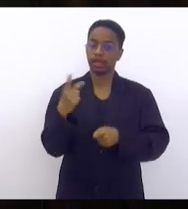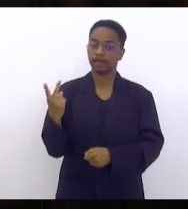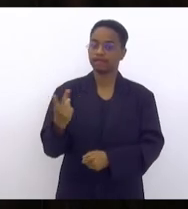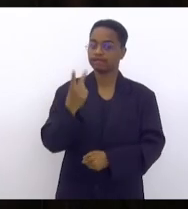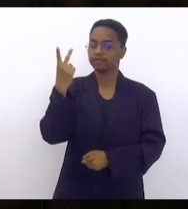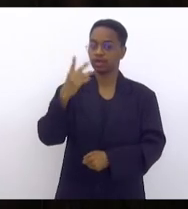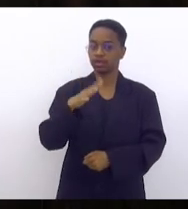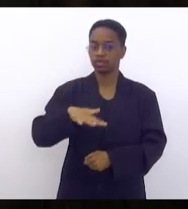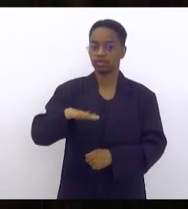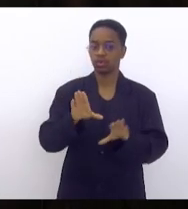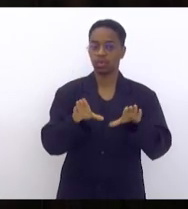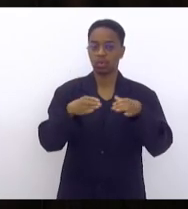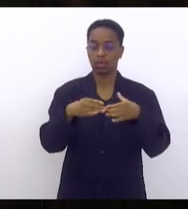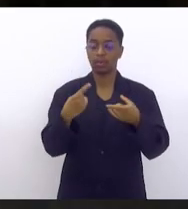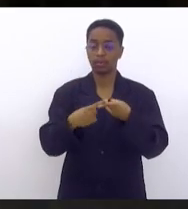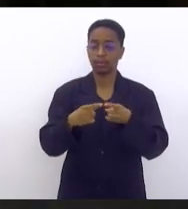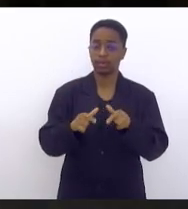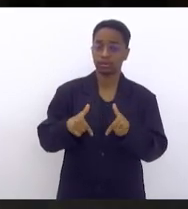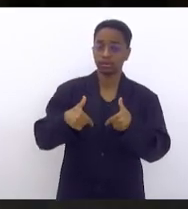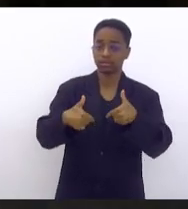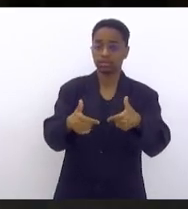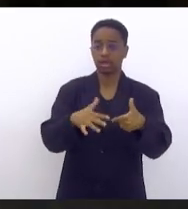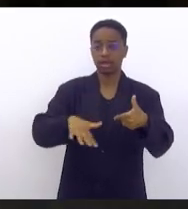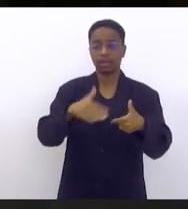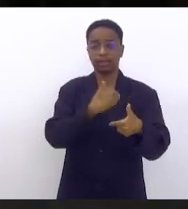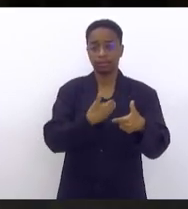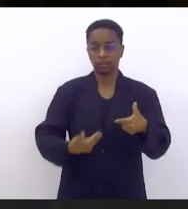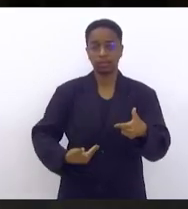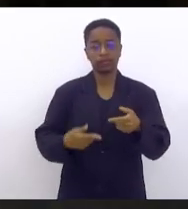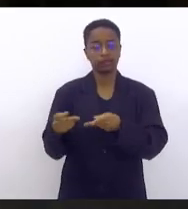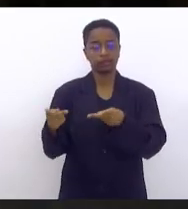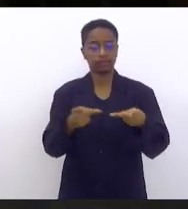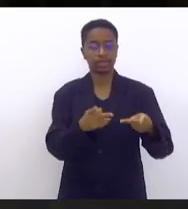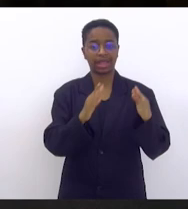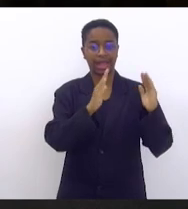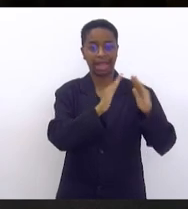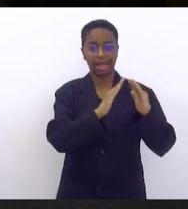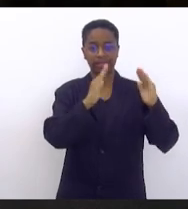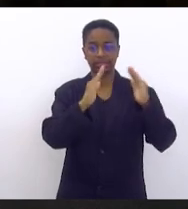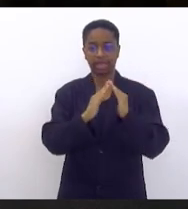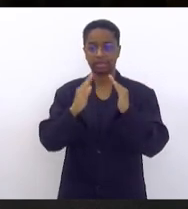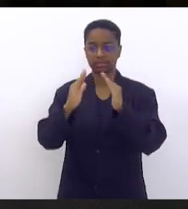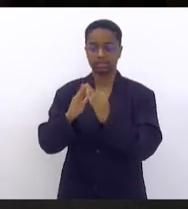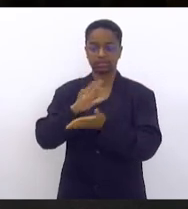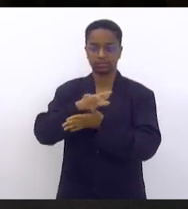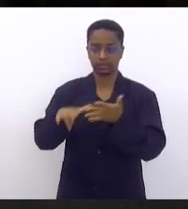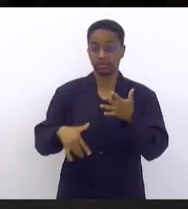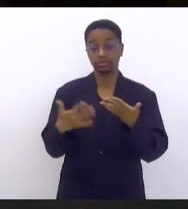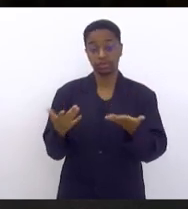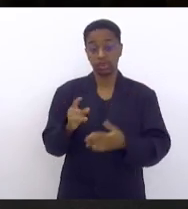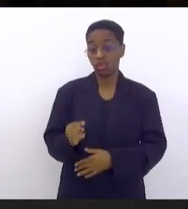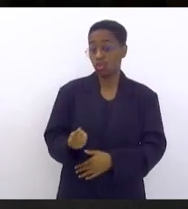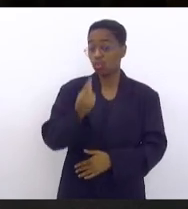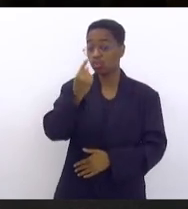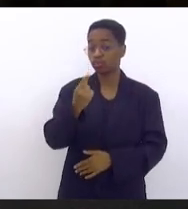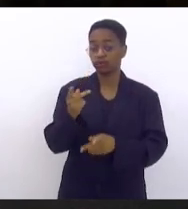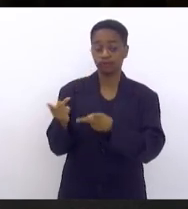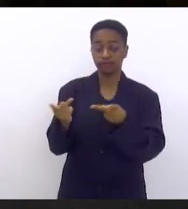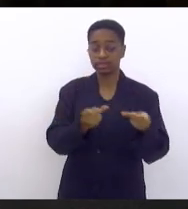essa categoria que presta um serviço público que vai de casa em casa. Aliás, é o único serviço que vai de casa em